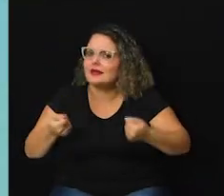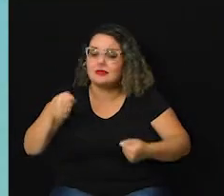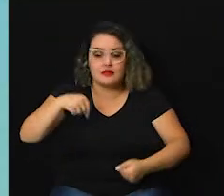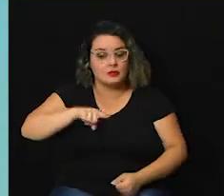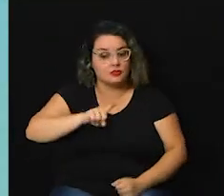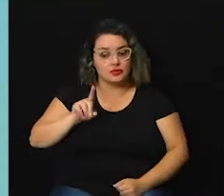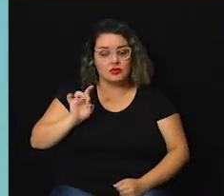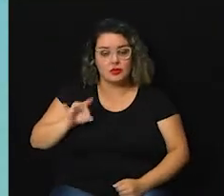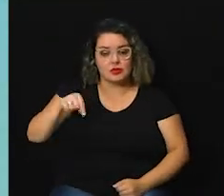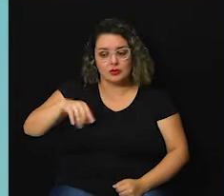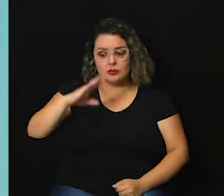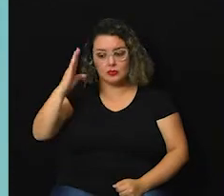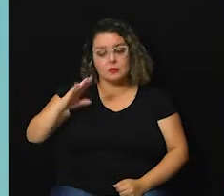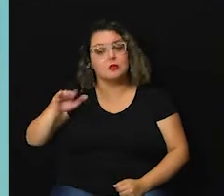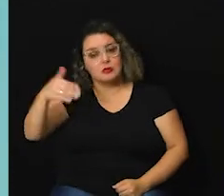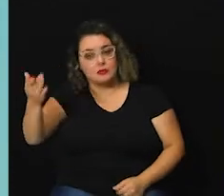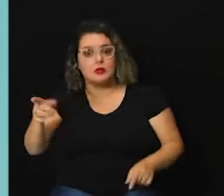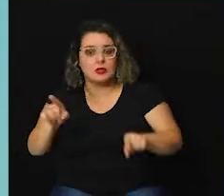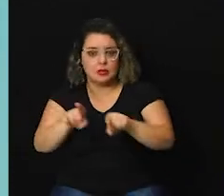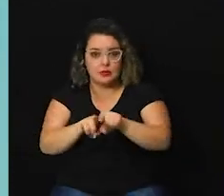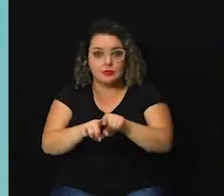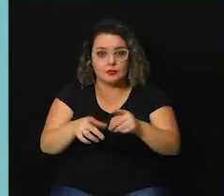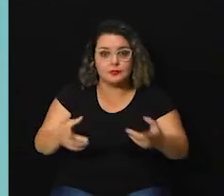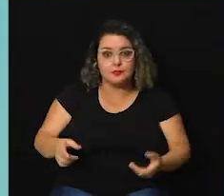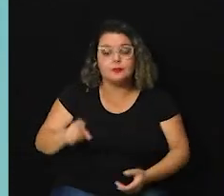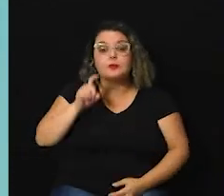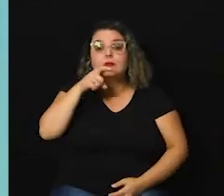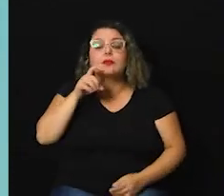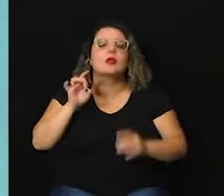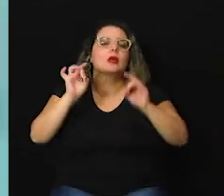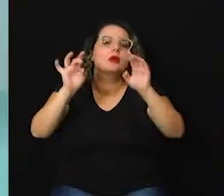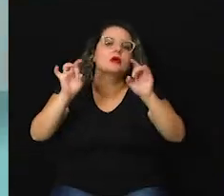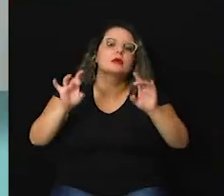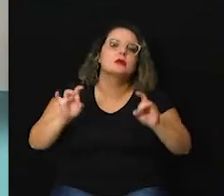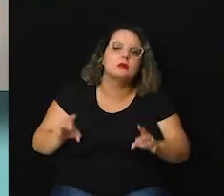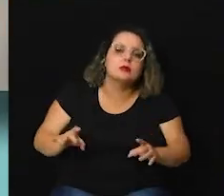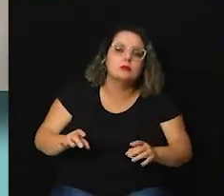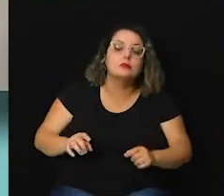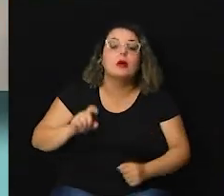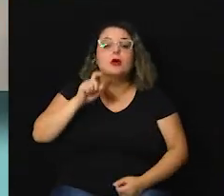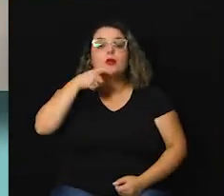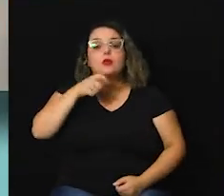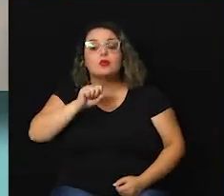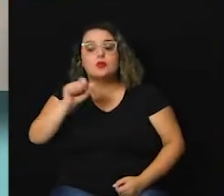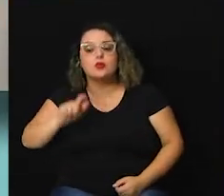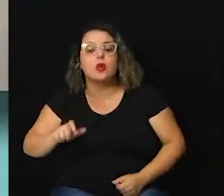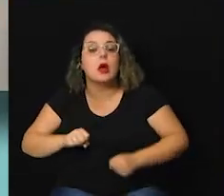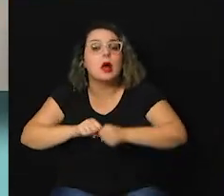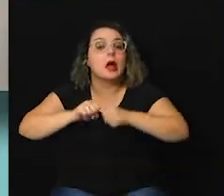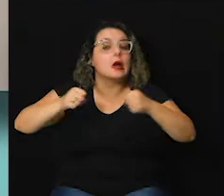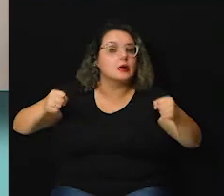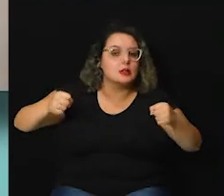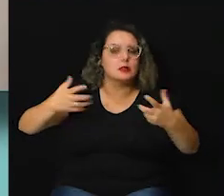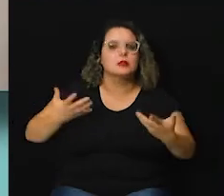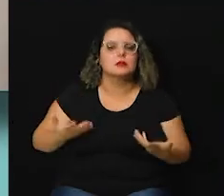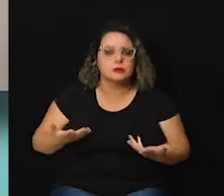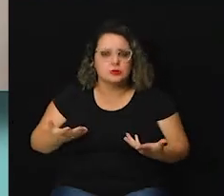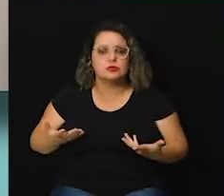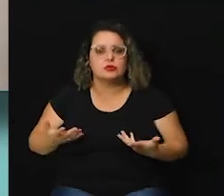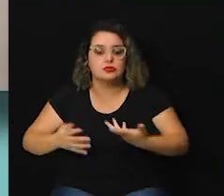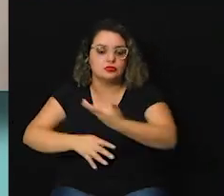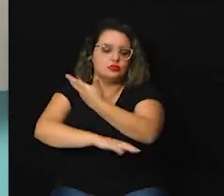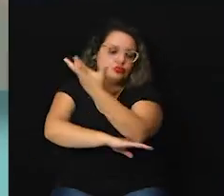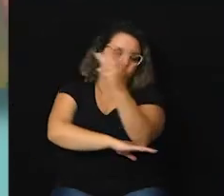só aqui no Brasil, mas fora. Elas são aves especiais. As araras azuis grandes, elas têm um requisito maior